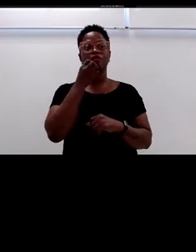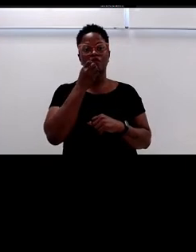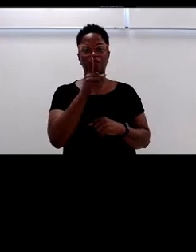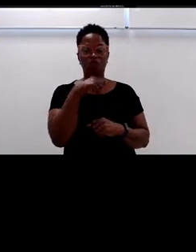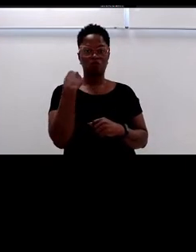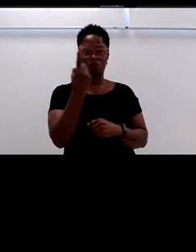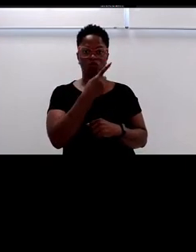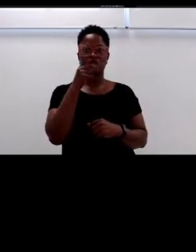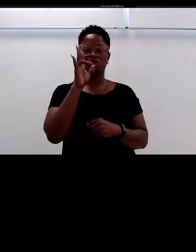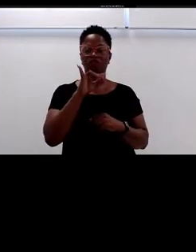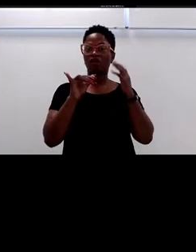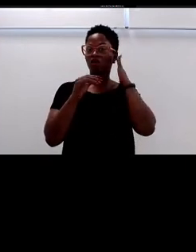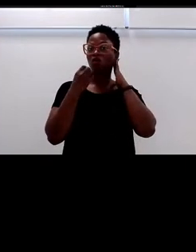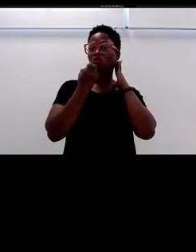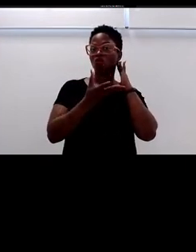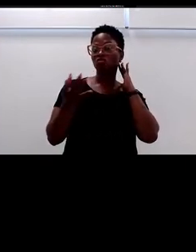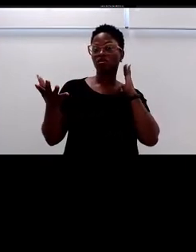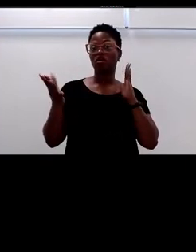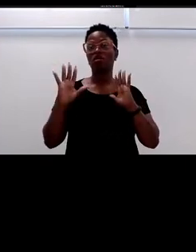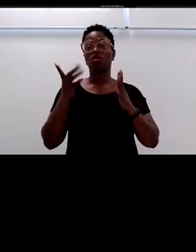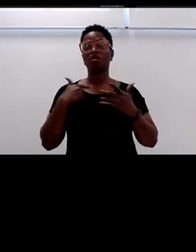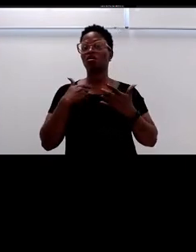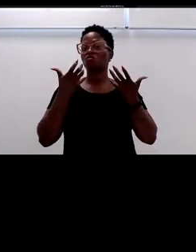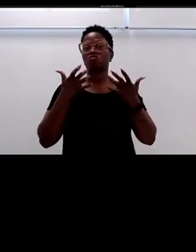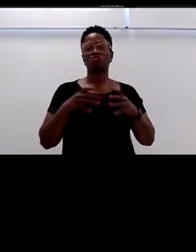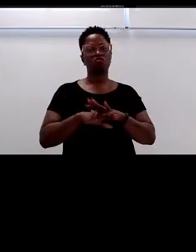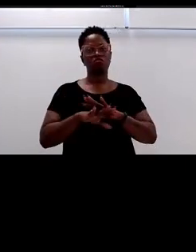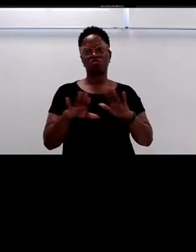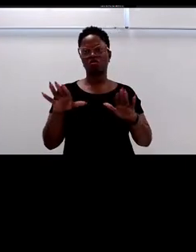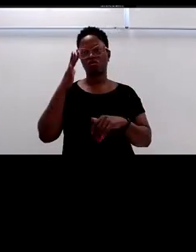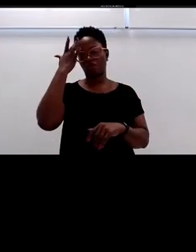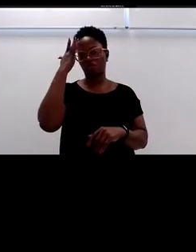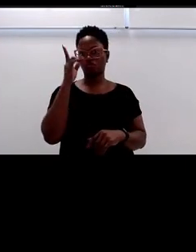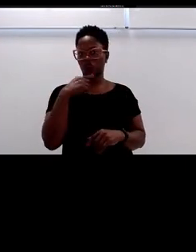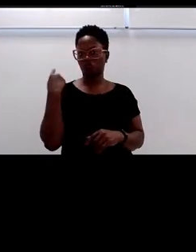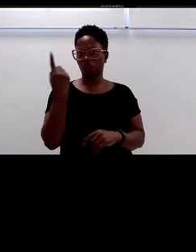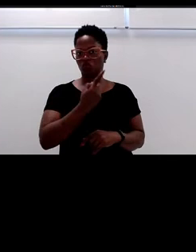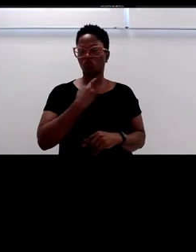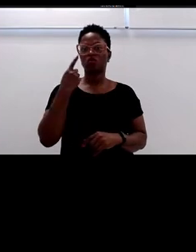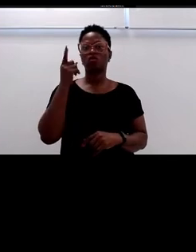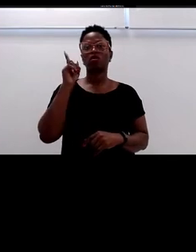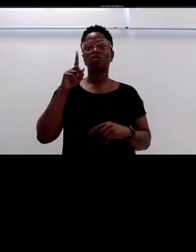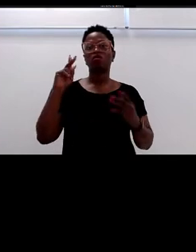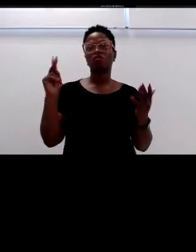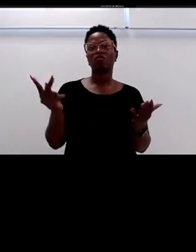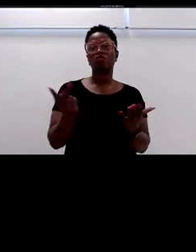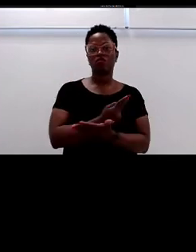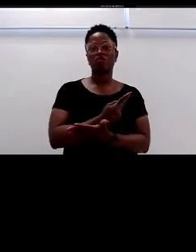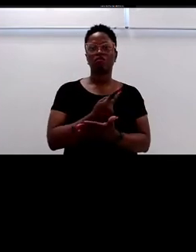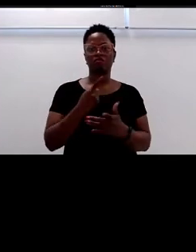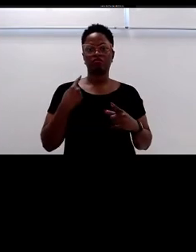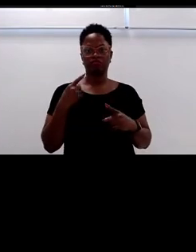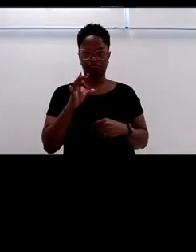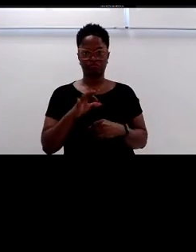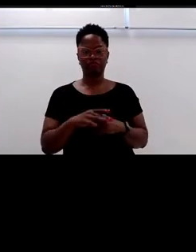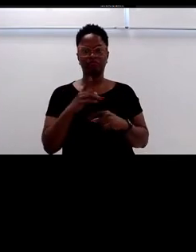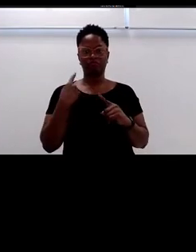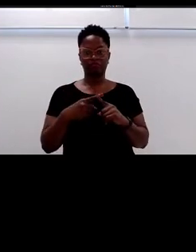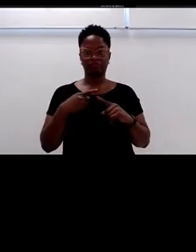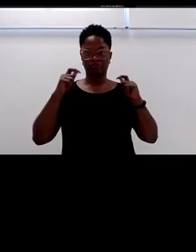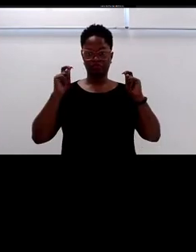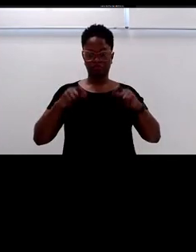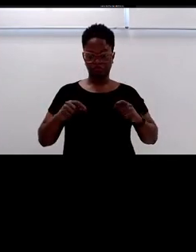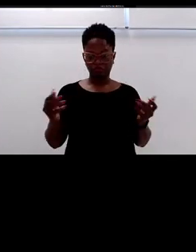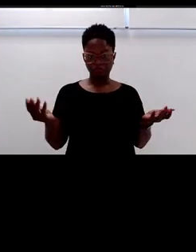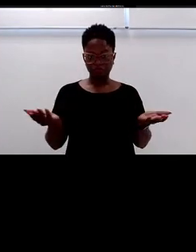essa história. Eu me recuso a achar que a gente é só um reflexo, né? De uma certa atualidade. Eu